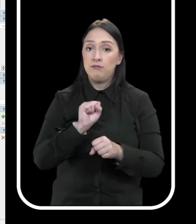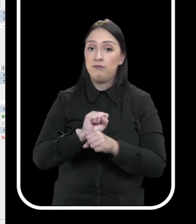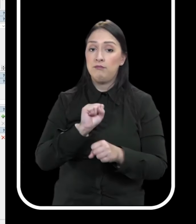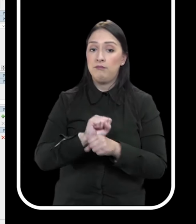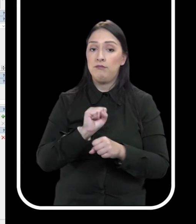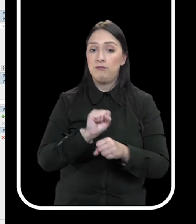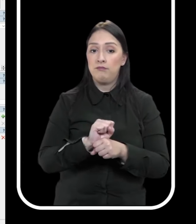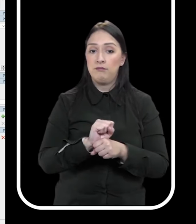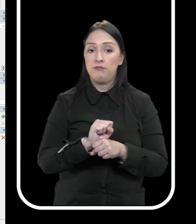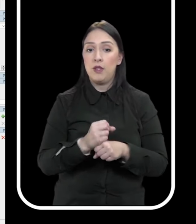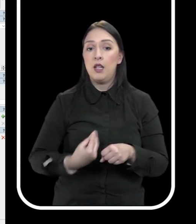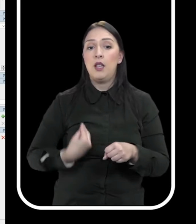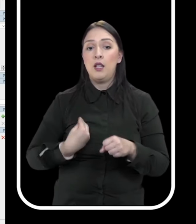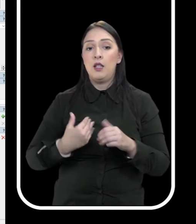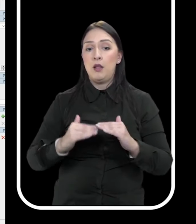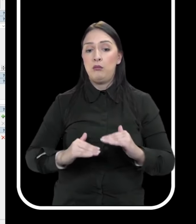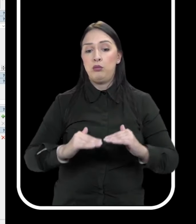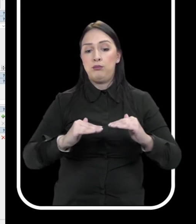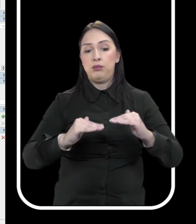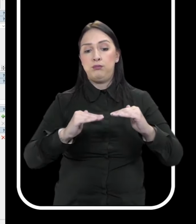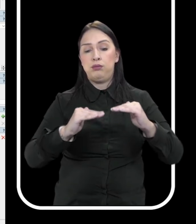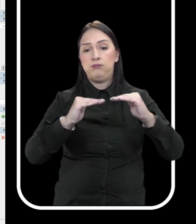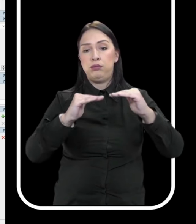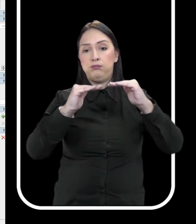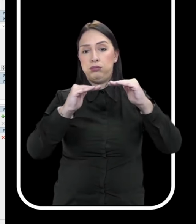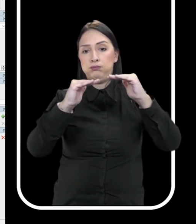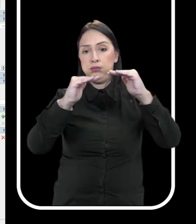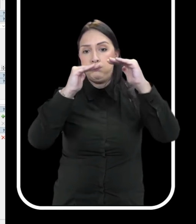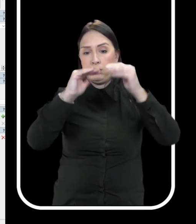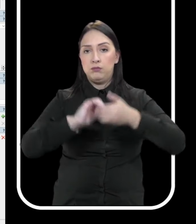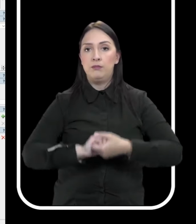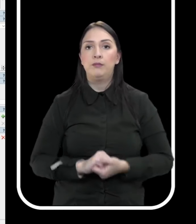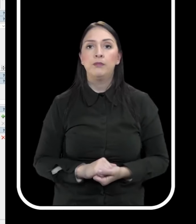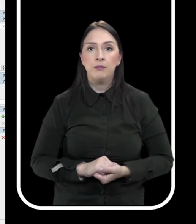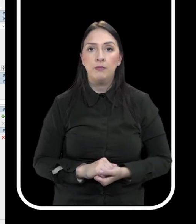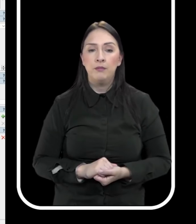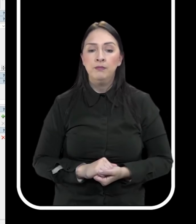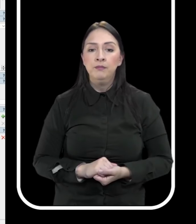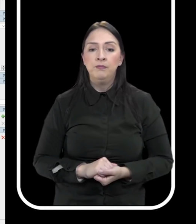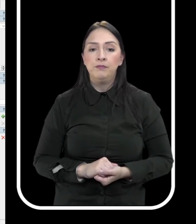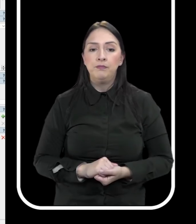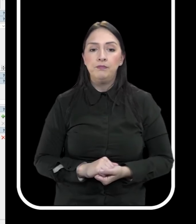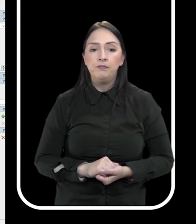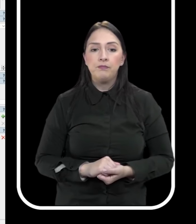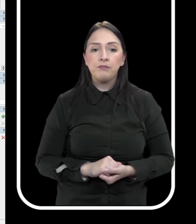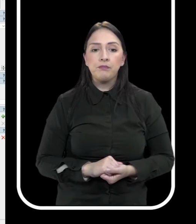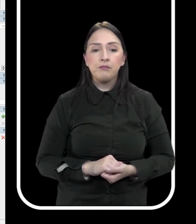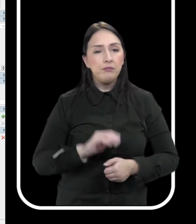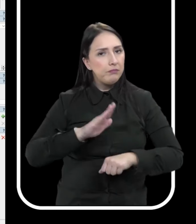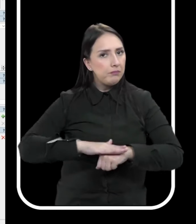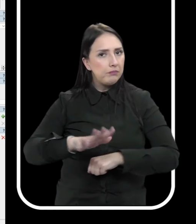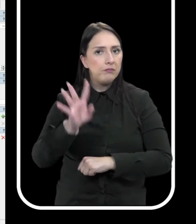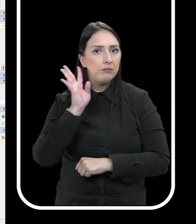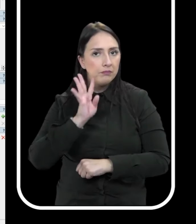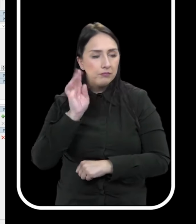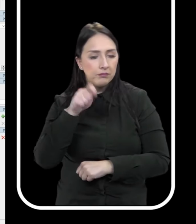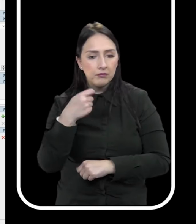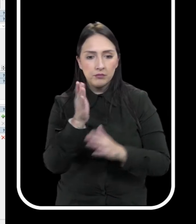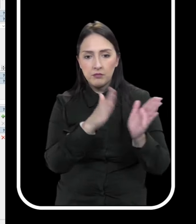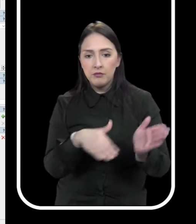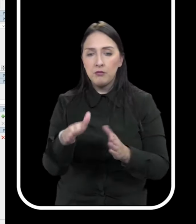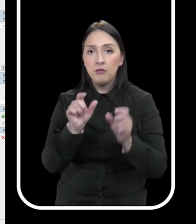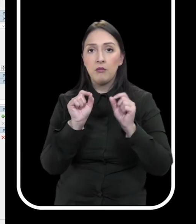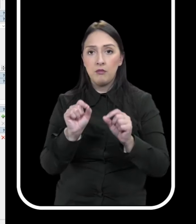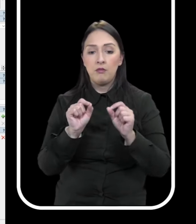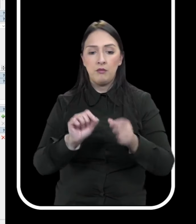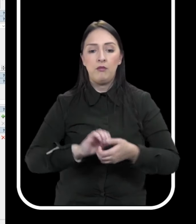está guardando o material. O material vai sendo paletizado, vai sendo colocado em pallets. Tá? E o mais interessante